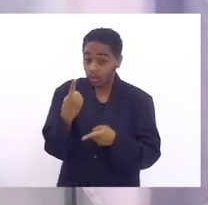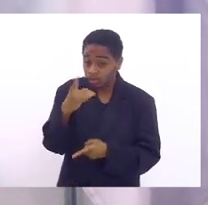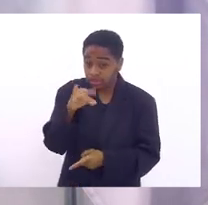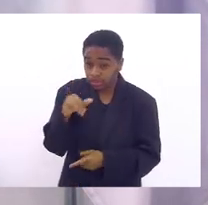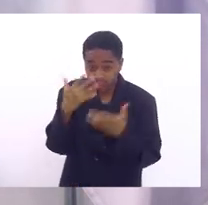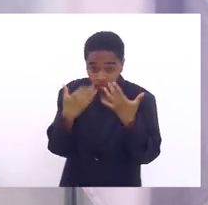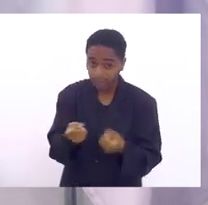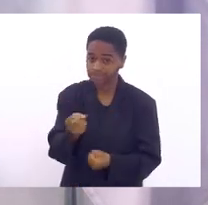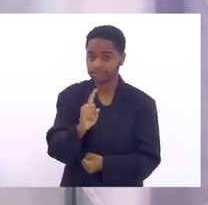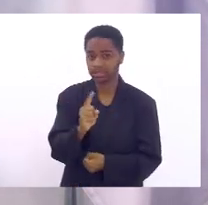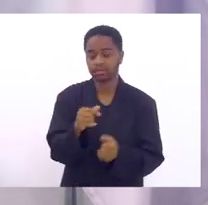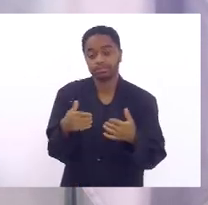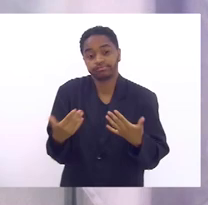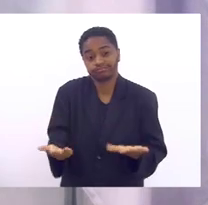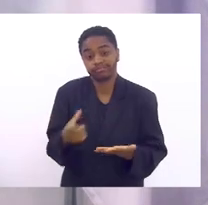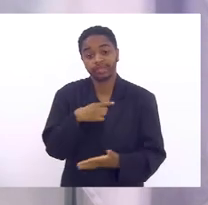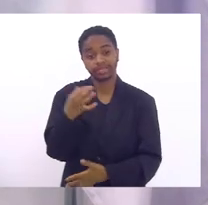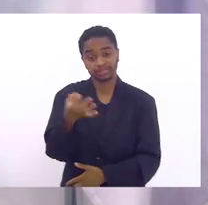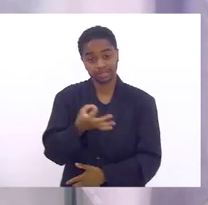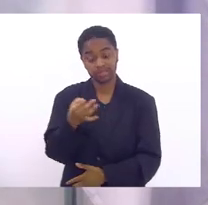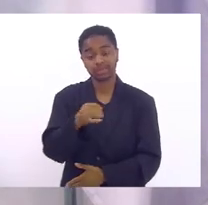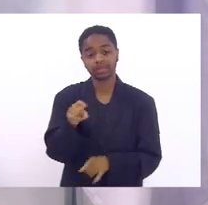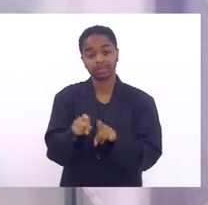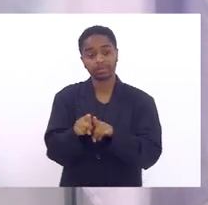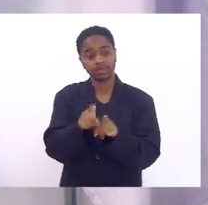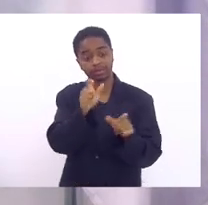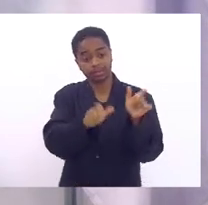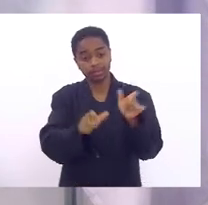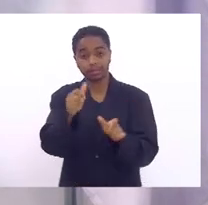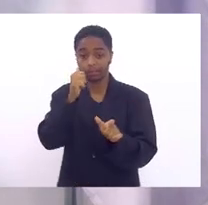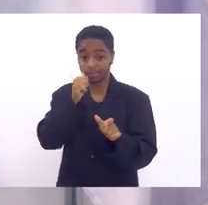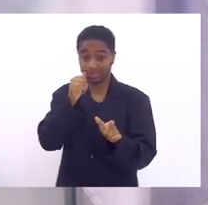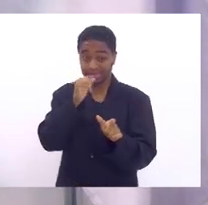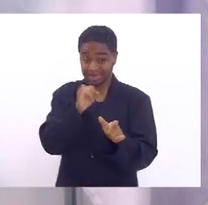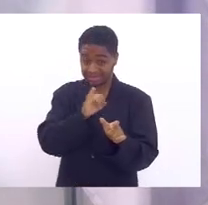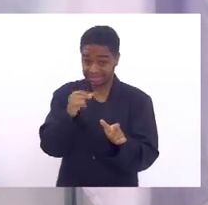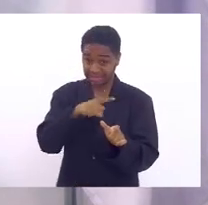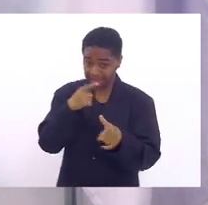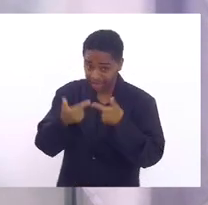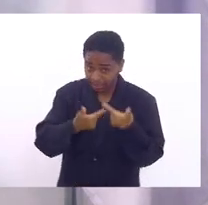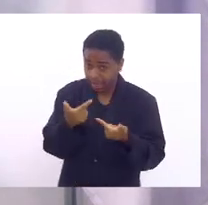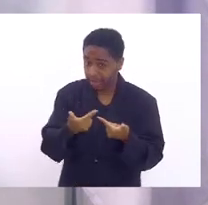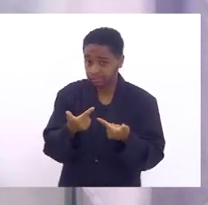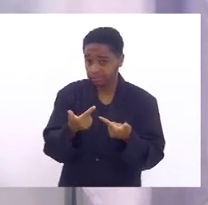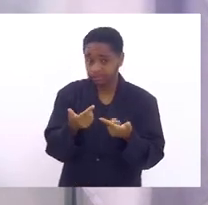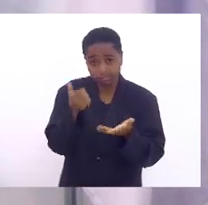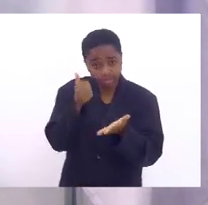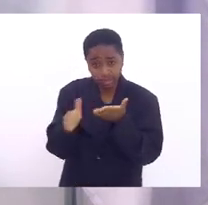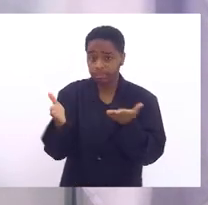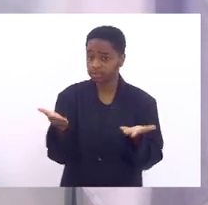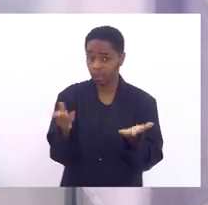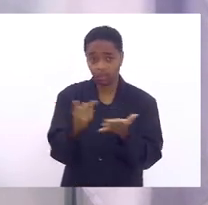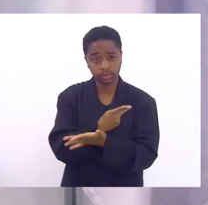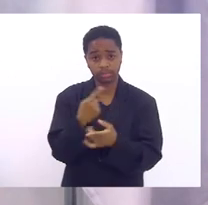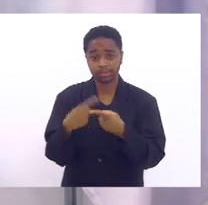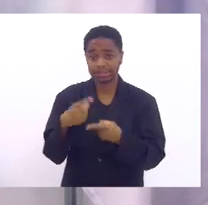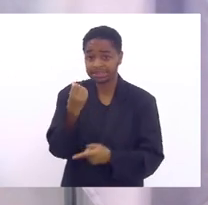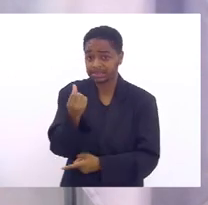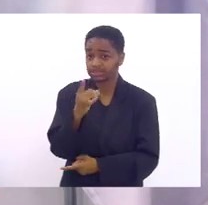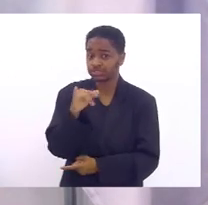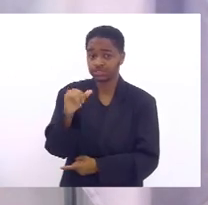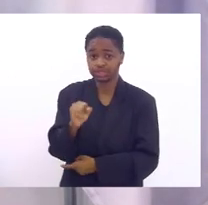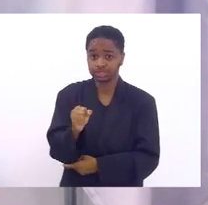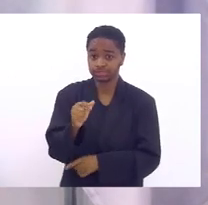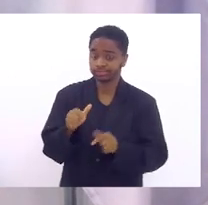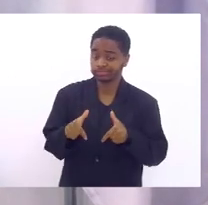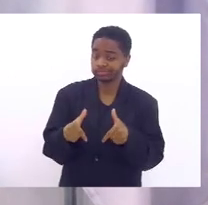aceitam Então eu tenho certeza essas mulheres estão se elas estavam empregadas elas ficaram desempregadas diante de seis dias de